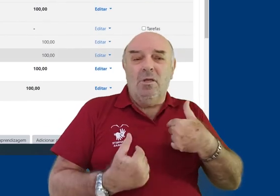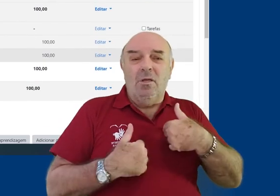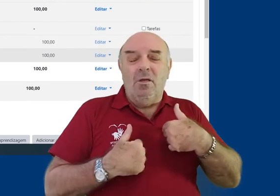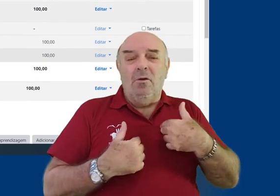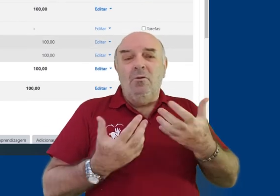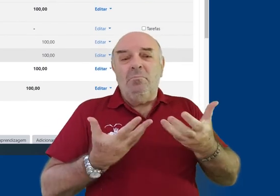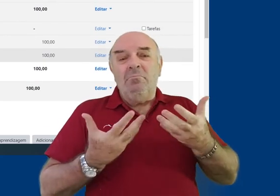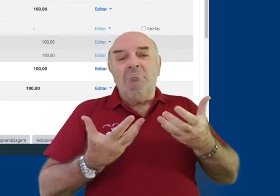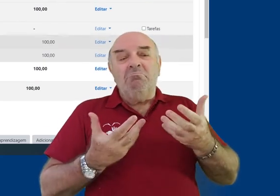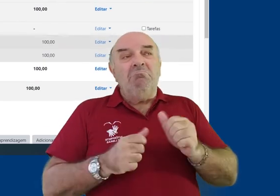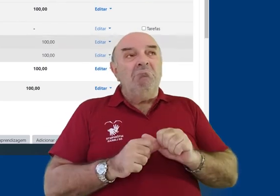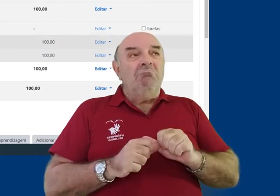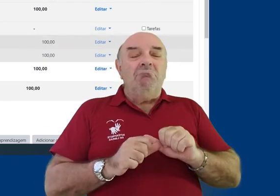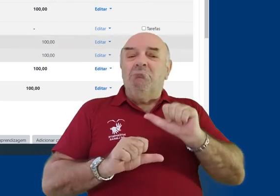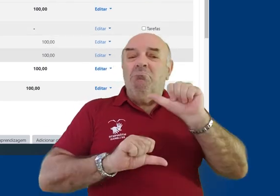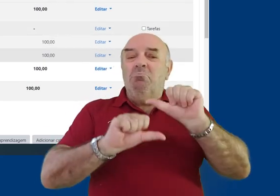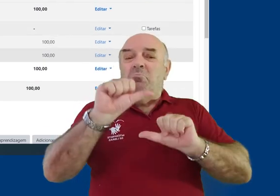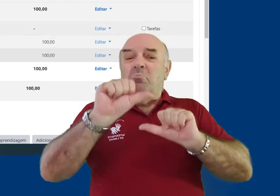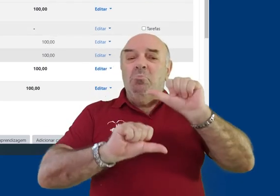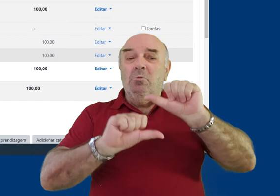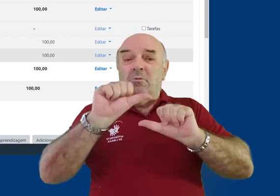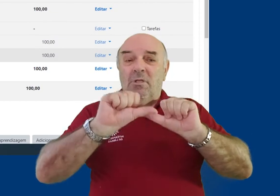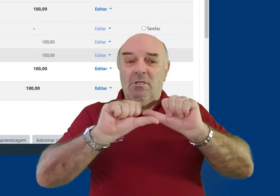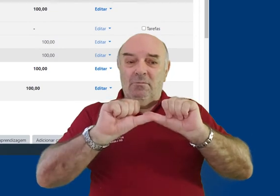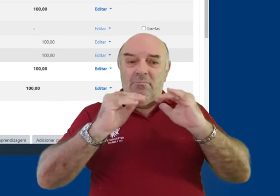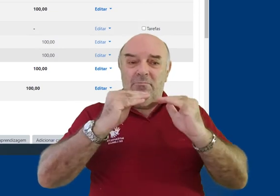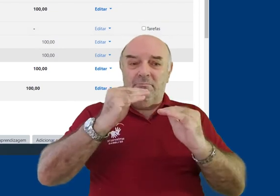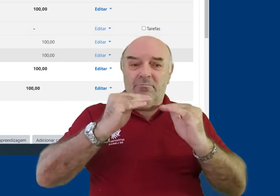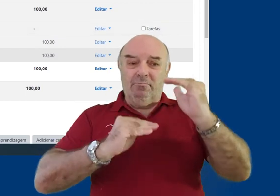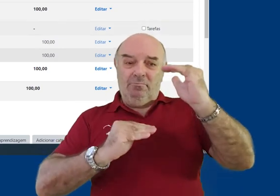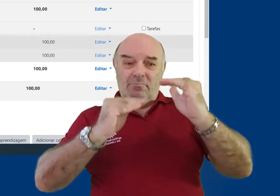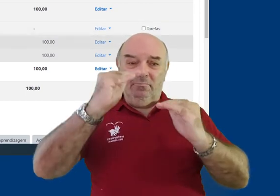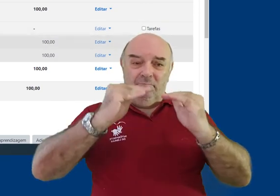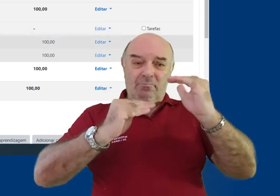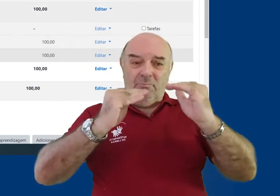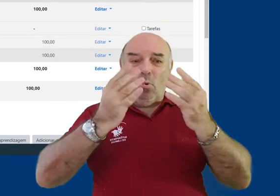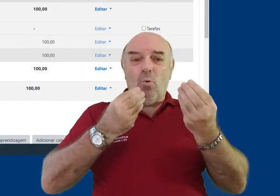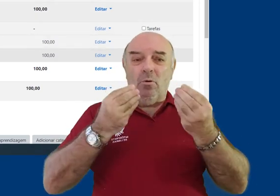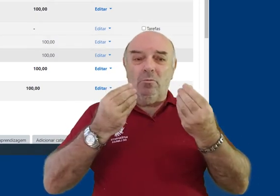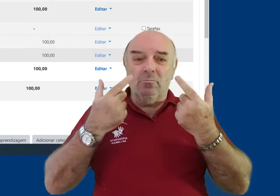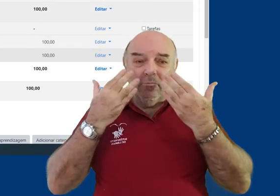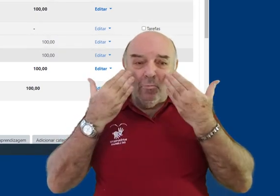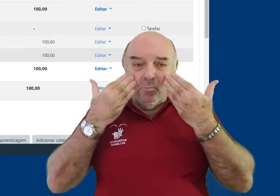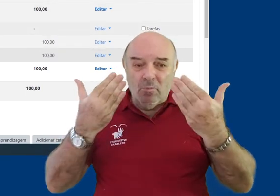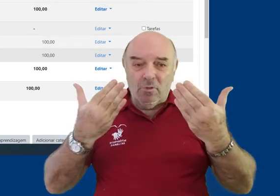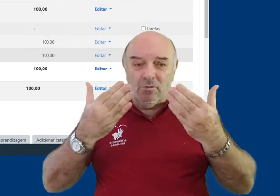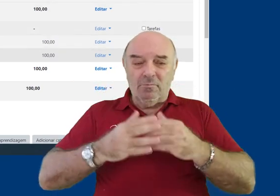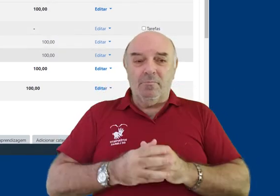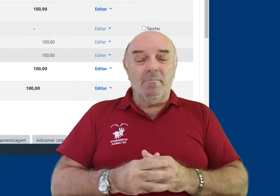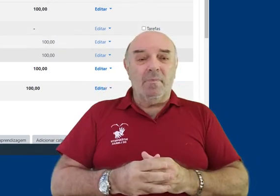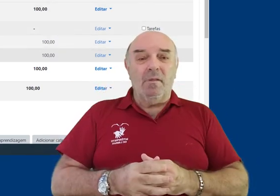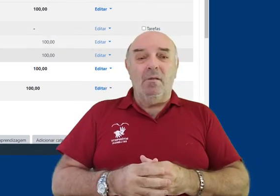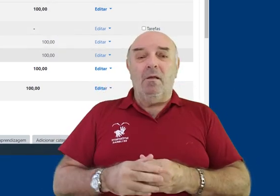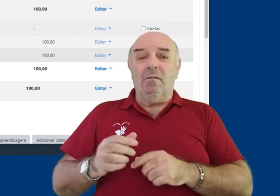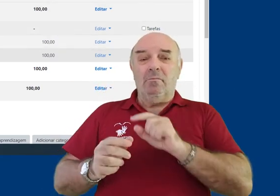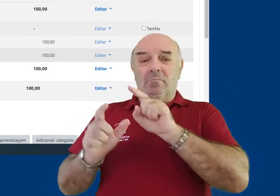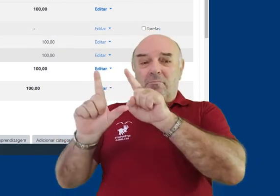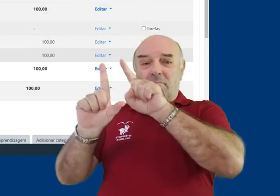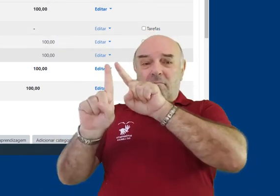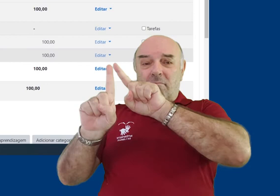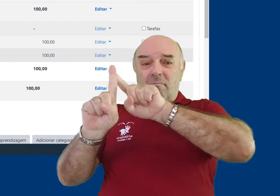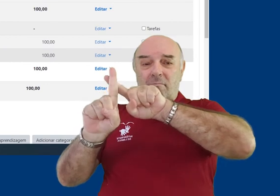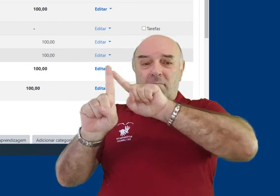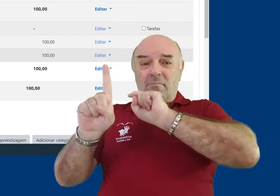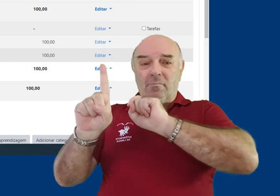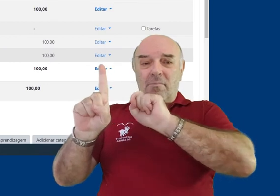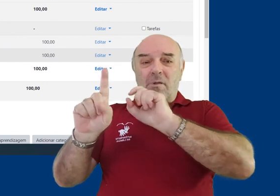Gostaria de alterar a ordem na qual essas duas categorias, Fórum e Tarefas, aparecem. Posso clicar